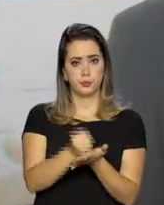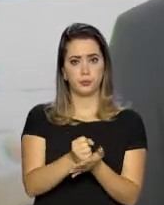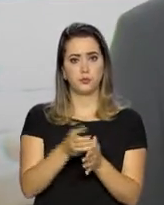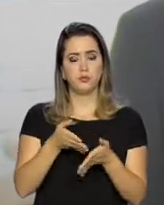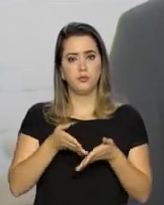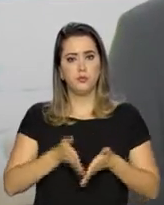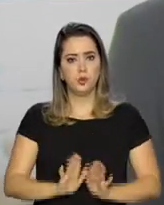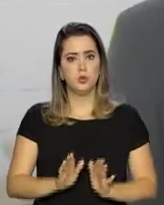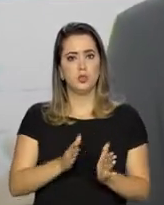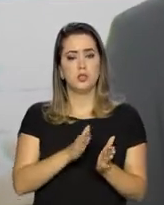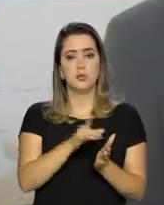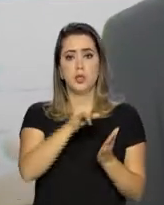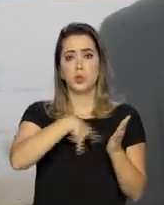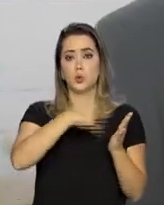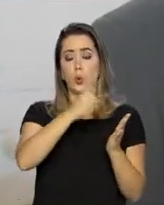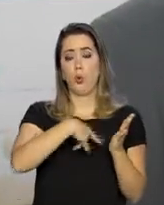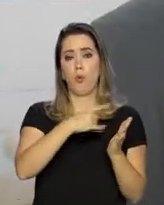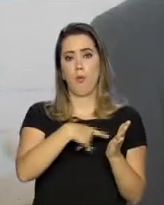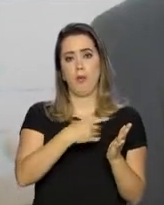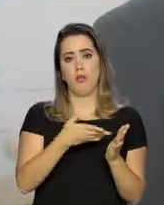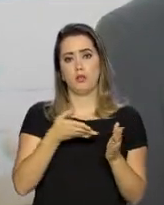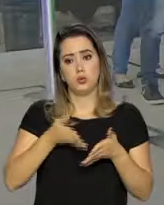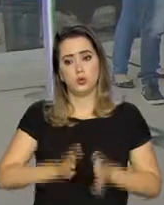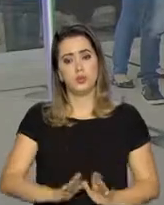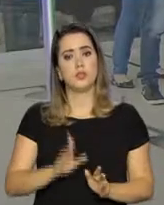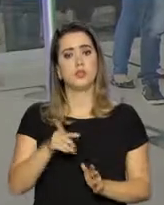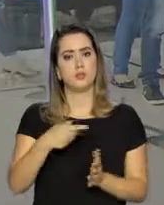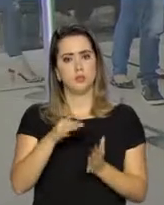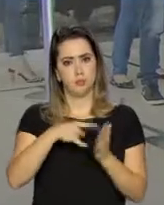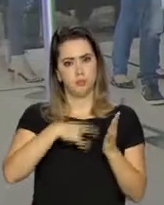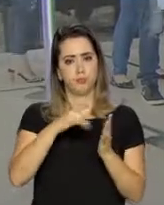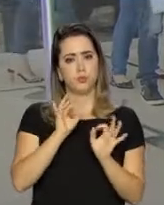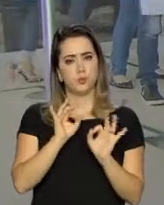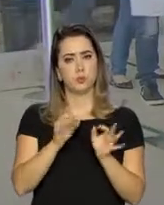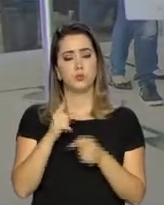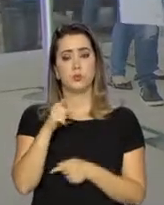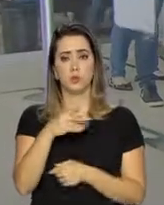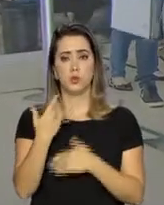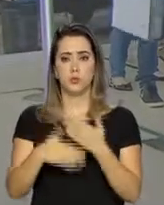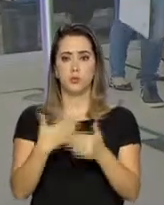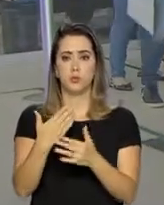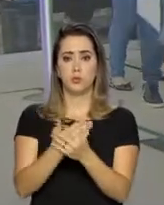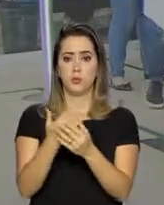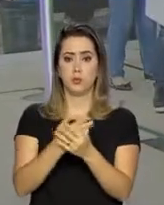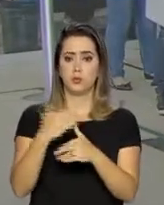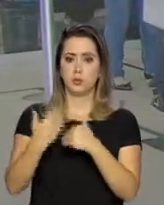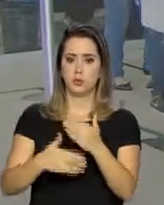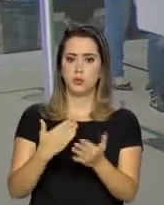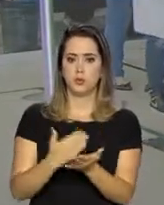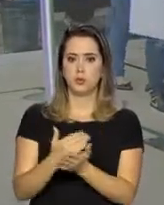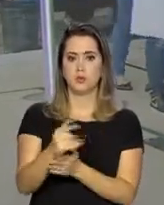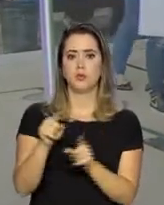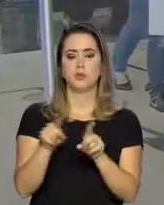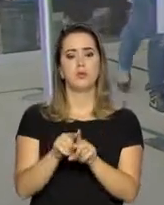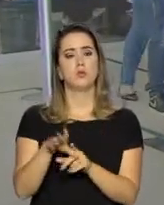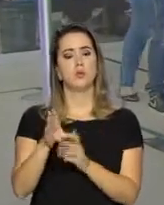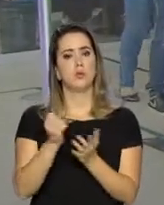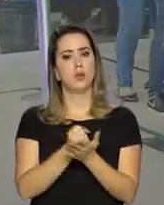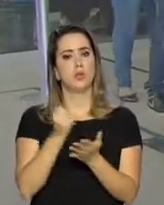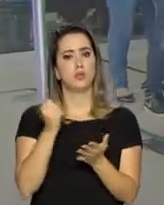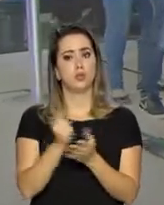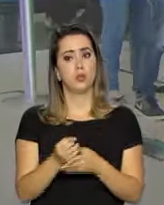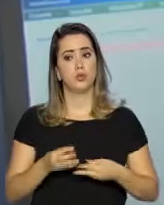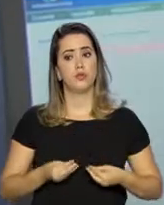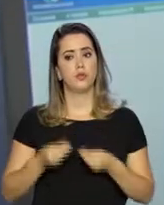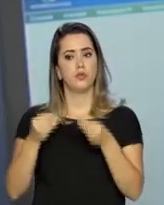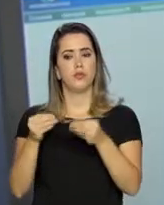nascimento do bebê ter sido feito no cartório nesses casos o processo deverá ter início assim que o cartório enviar